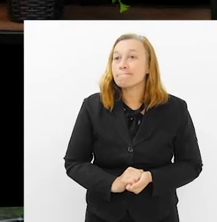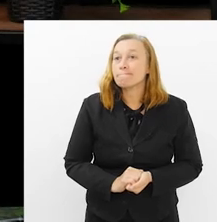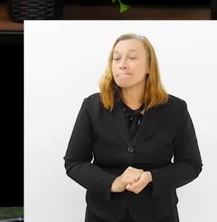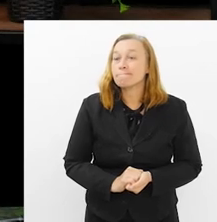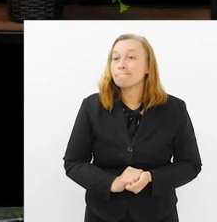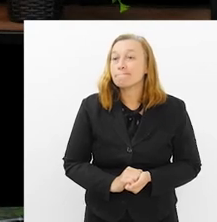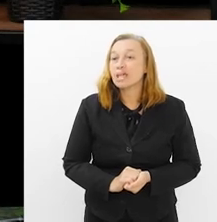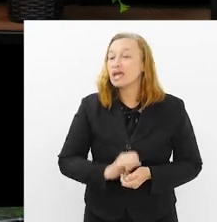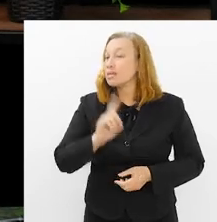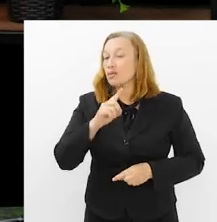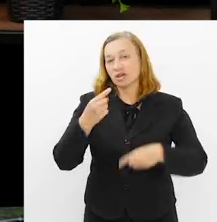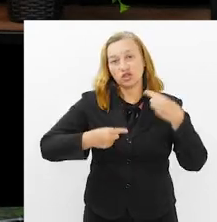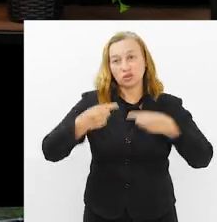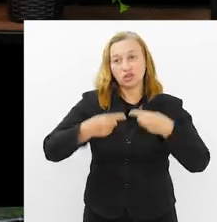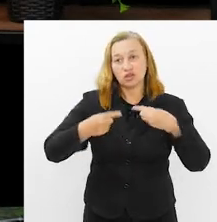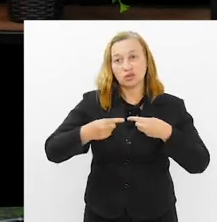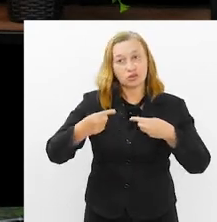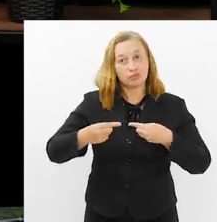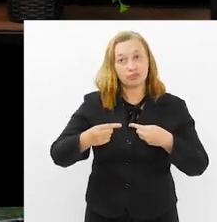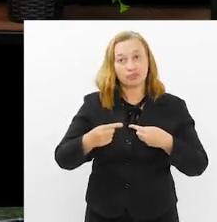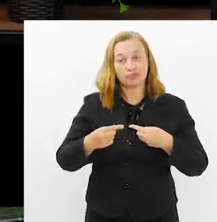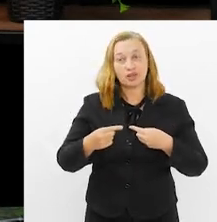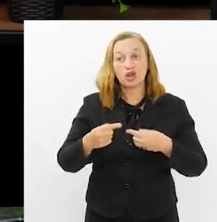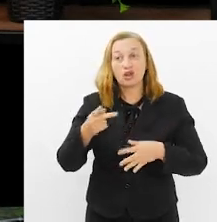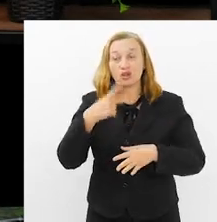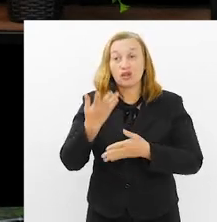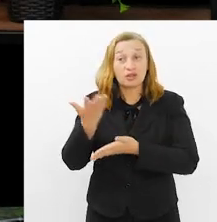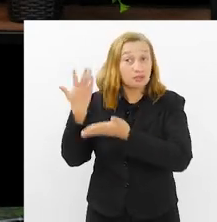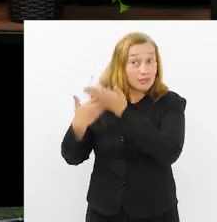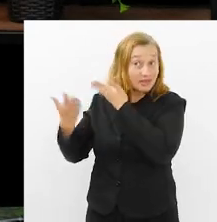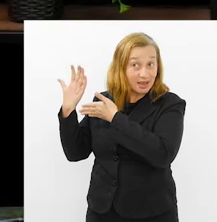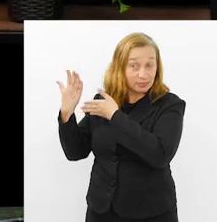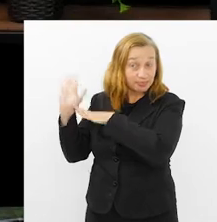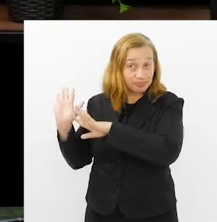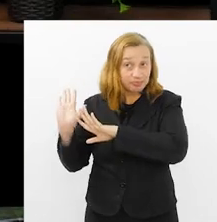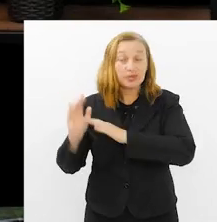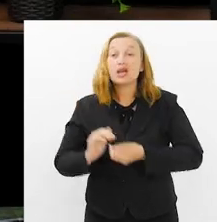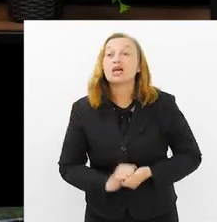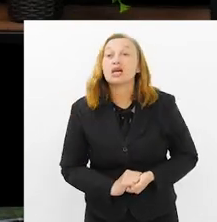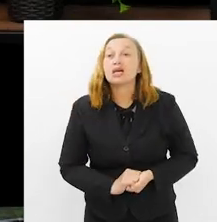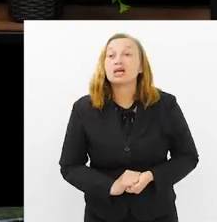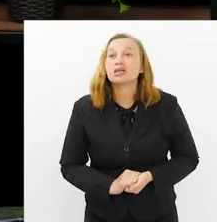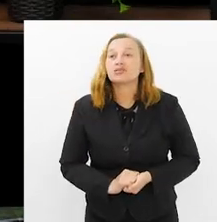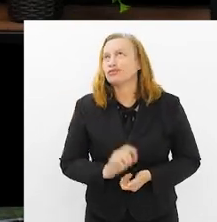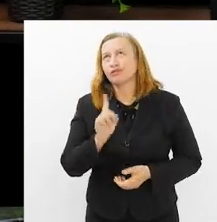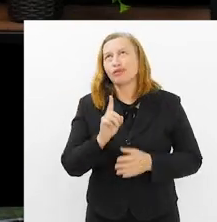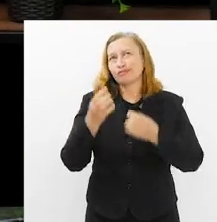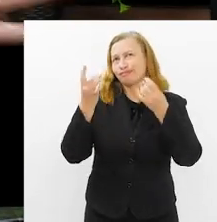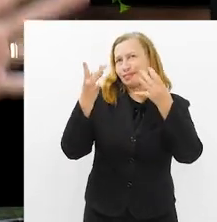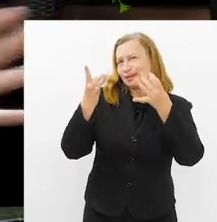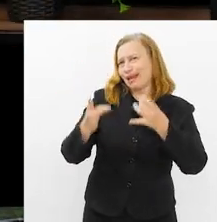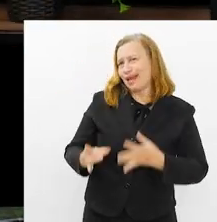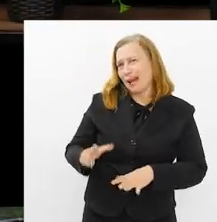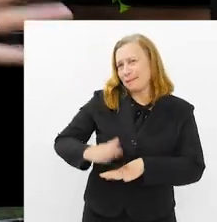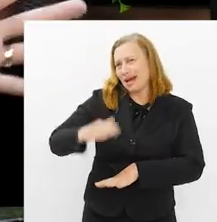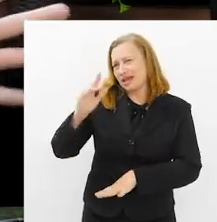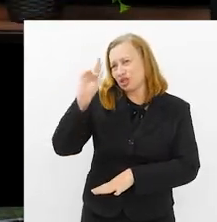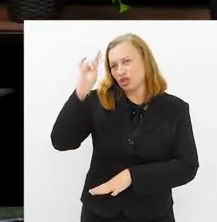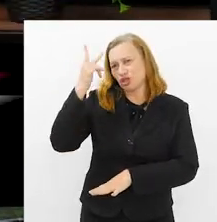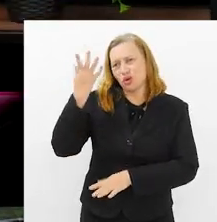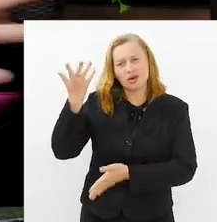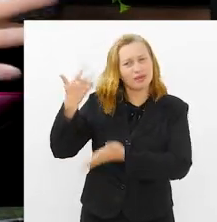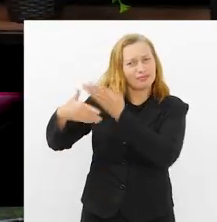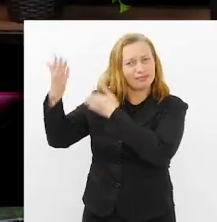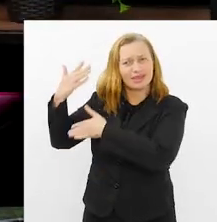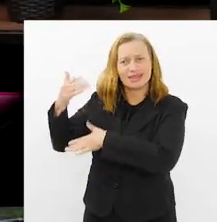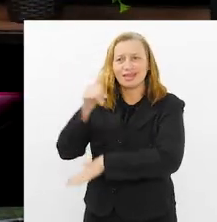e antes isso não era discutido. Antes que eu digo, eu estou falando de um passado recente, né? Não vou entrar em detalhes mais históricos agora sobre